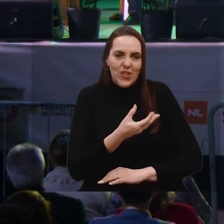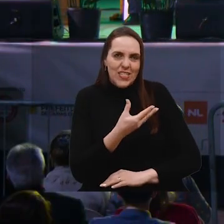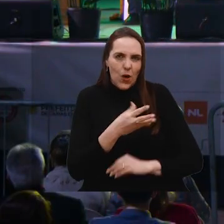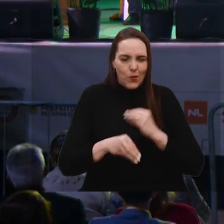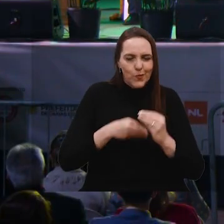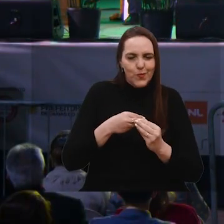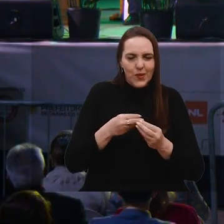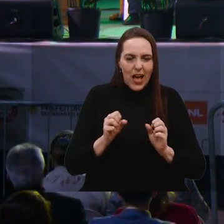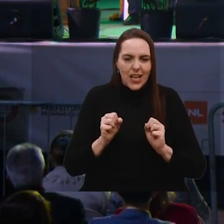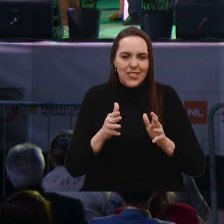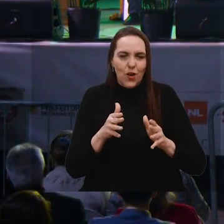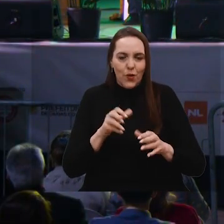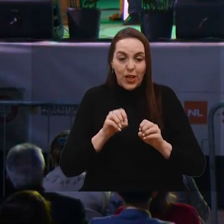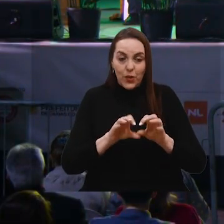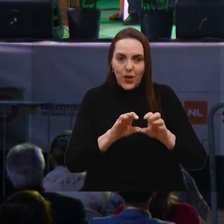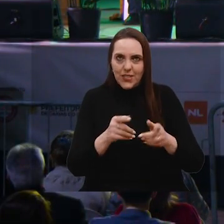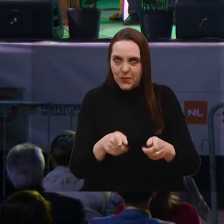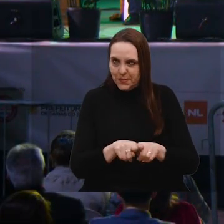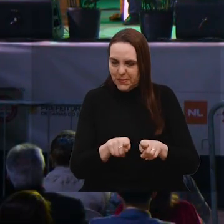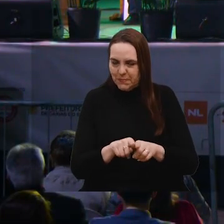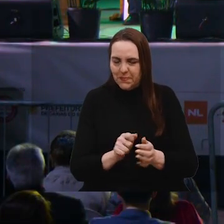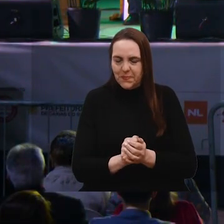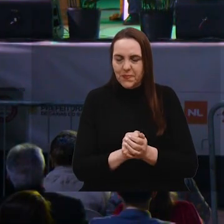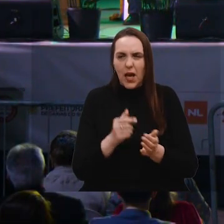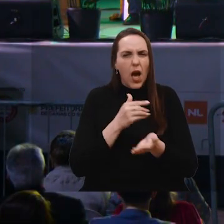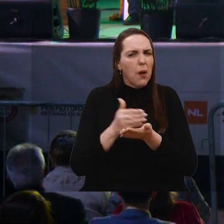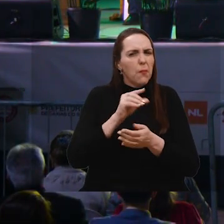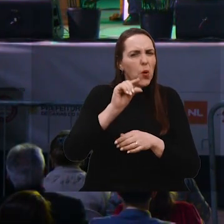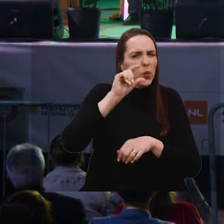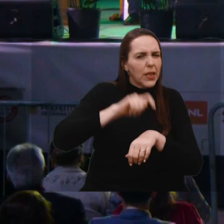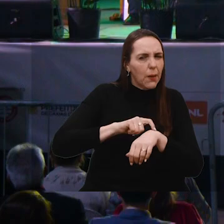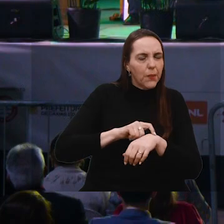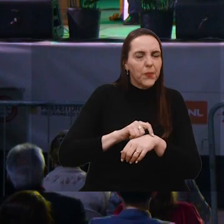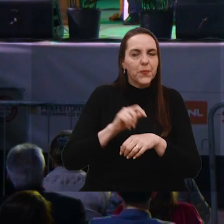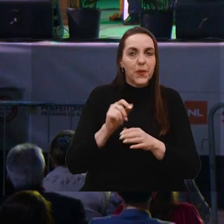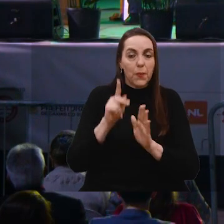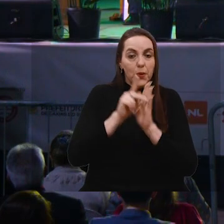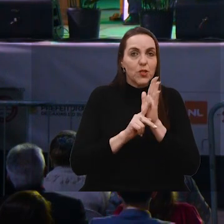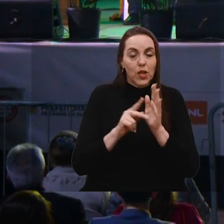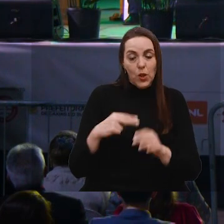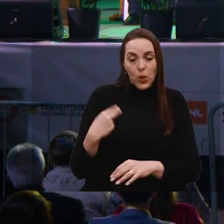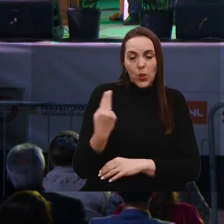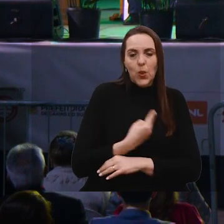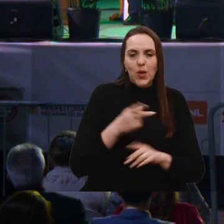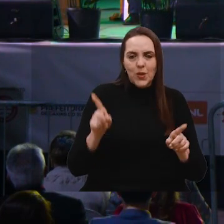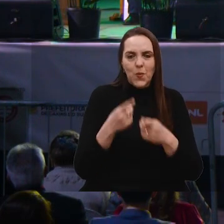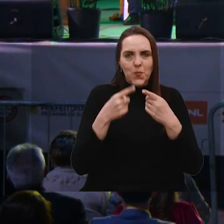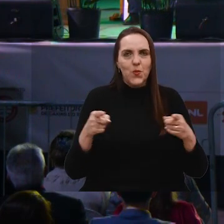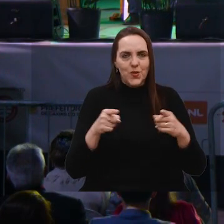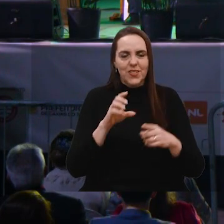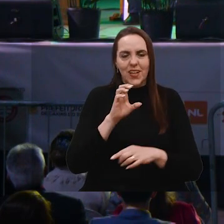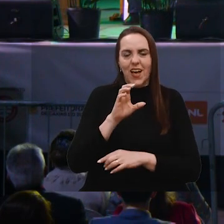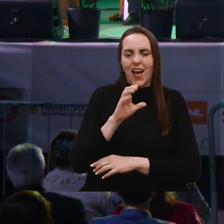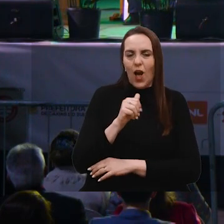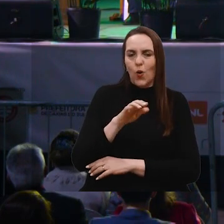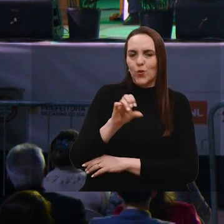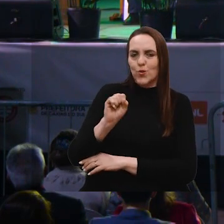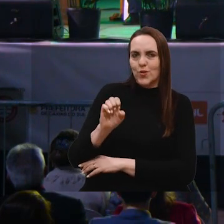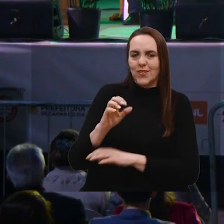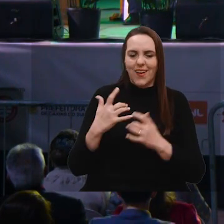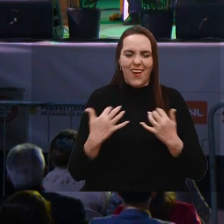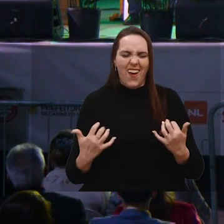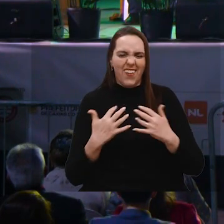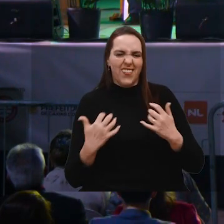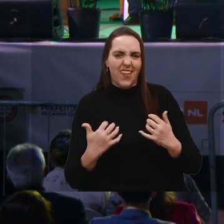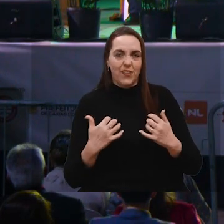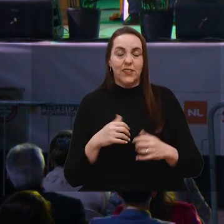em apresentações, gravações e ações educativas. Recentemente, lançou um projeto Nossa Música Entre